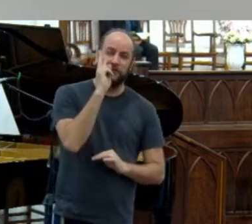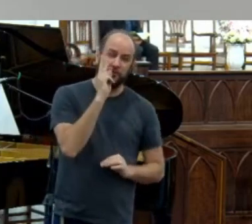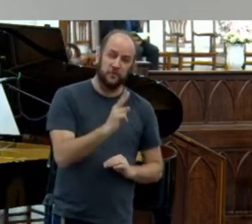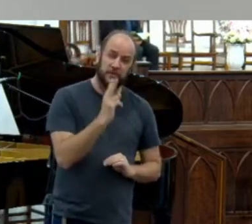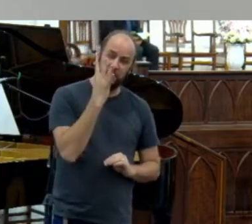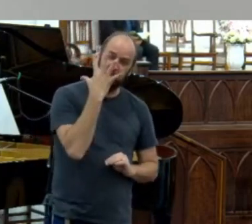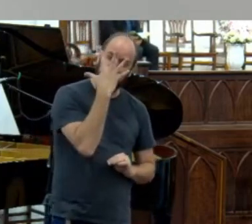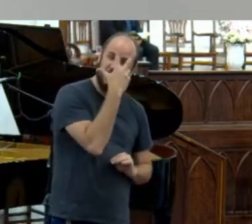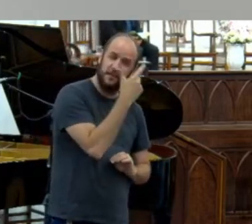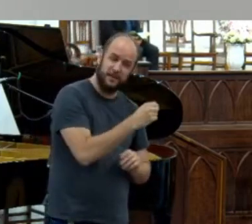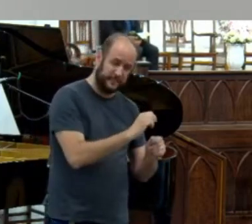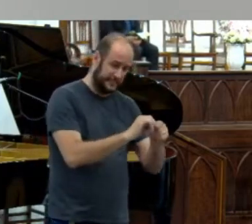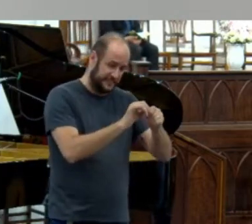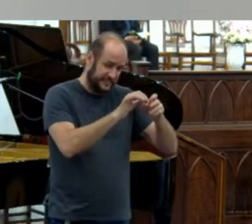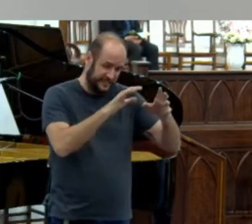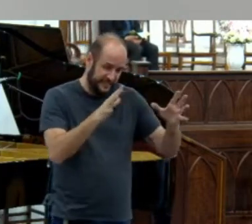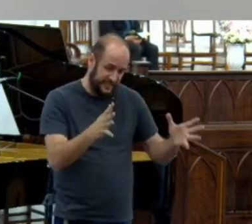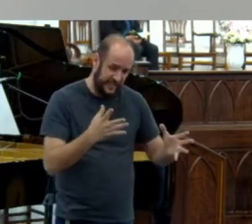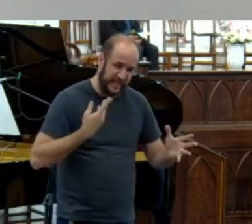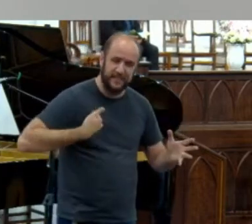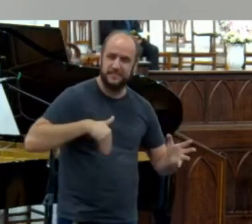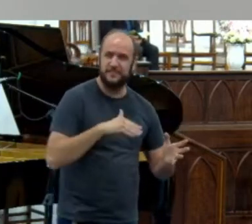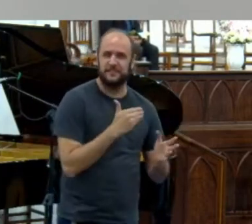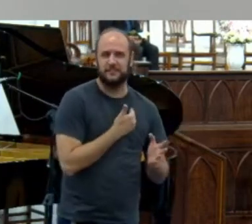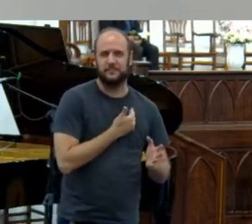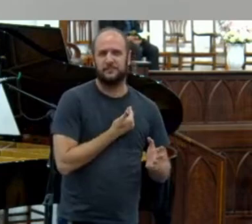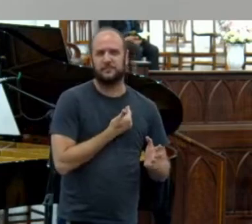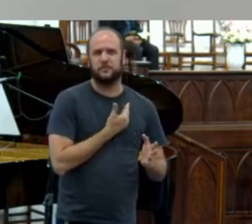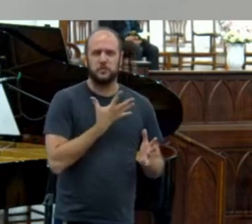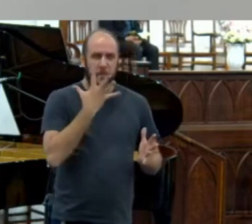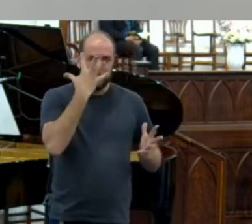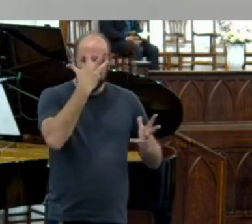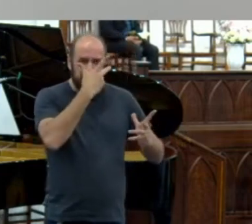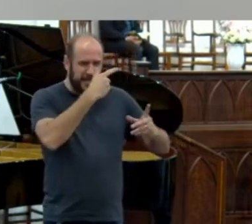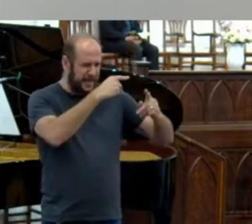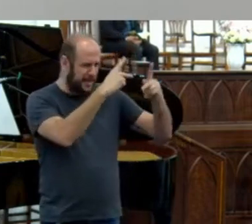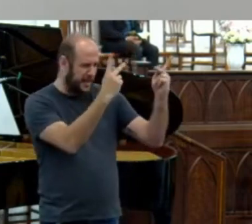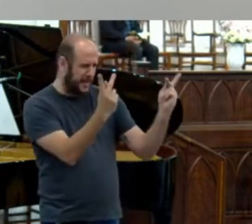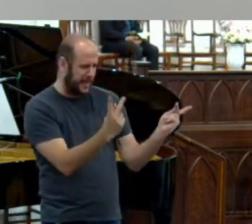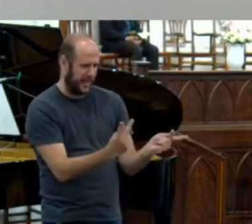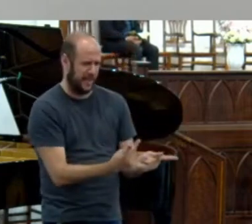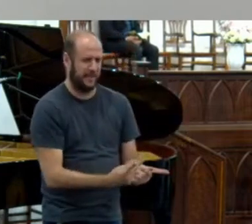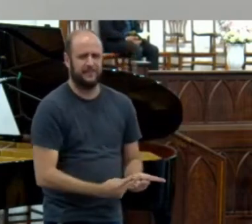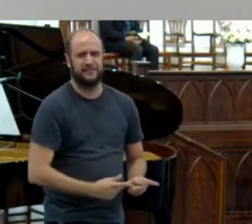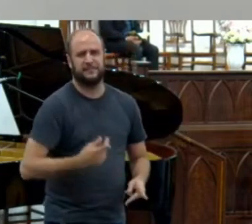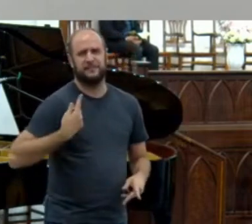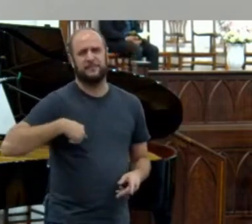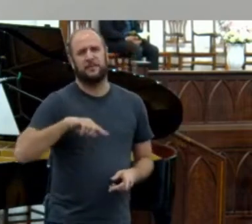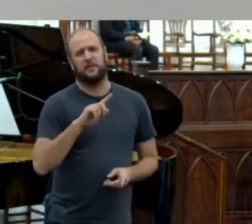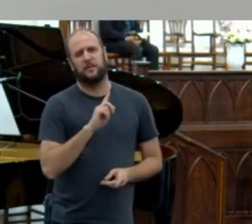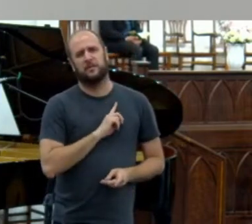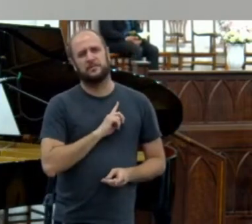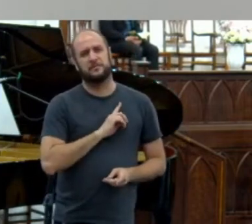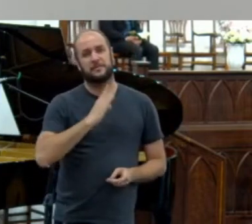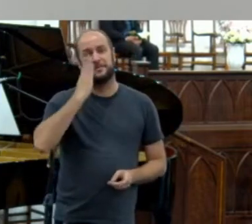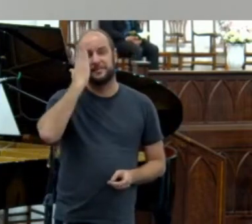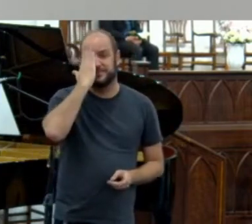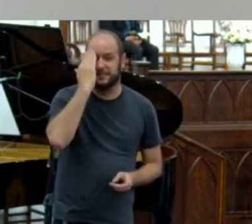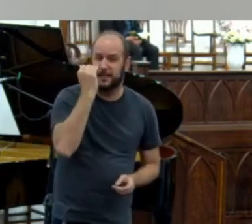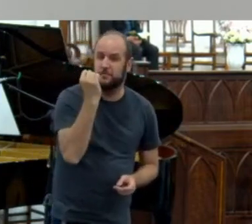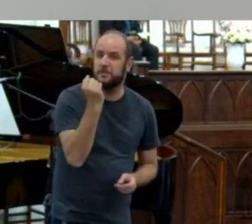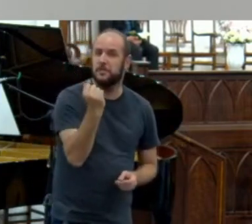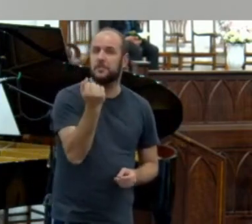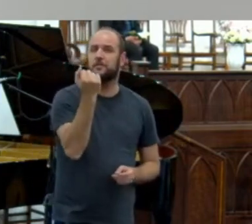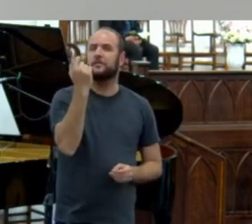beleza da criação nossa, o lado estético nosso, a sabedoria dele ao